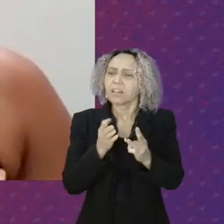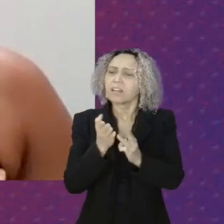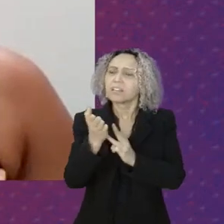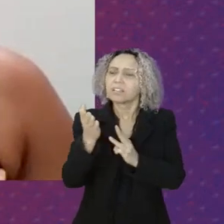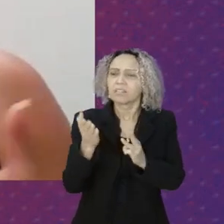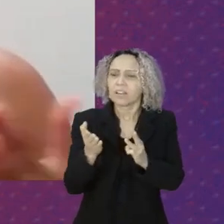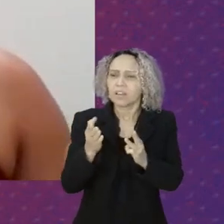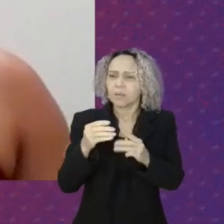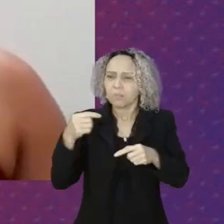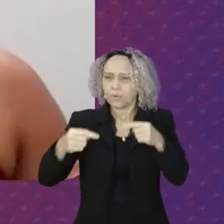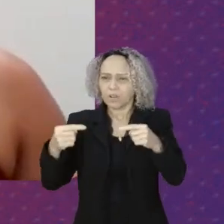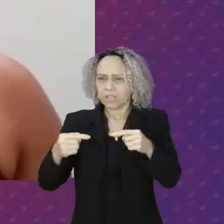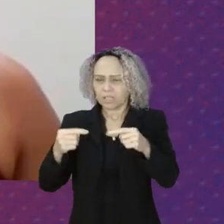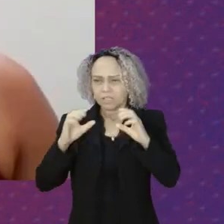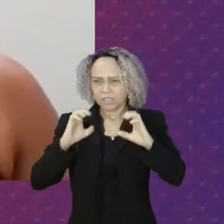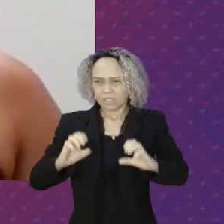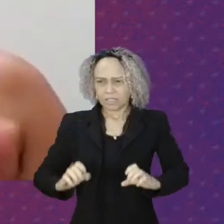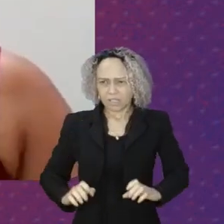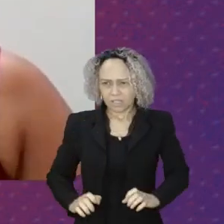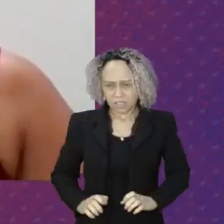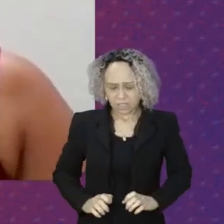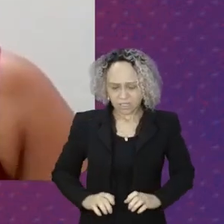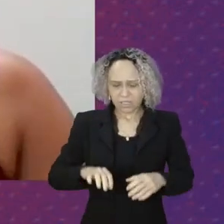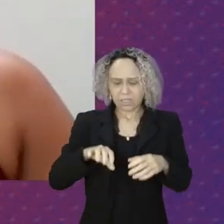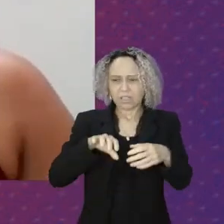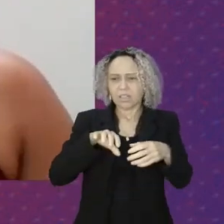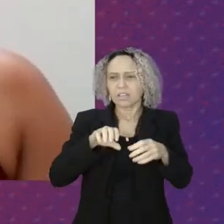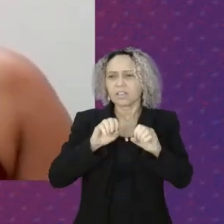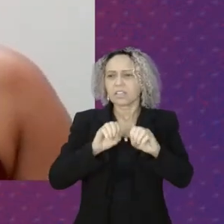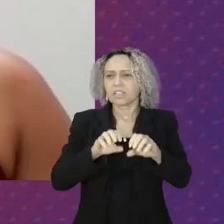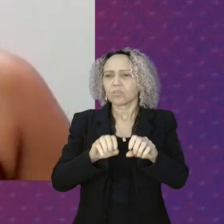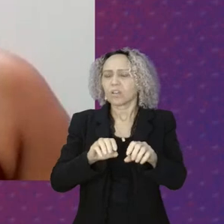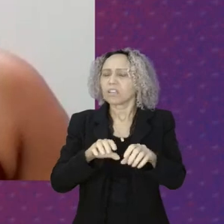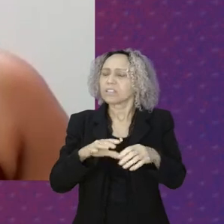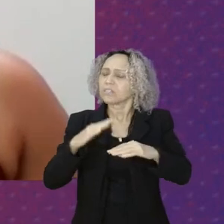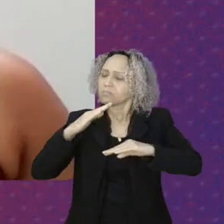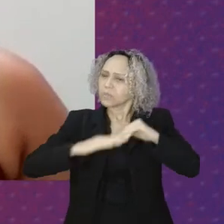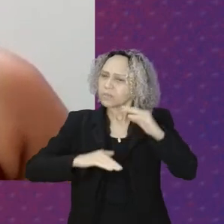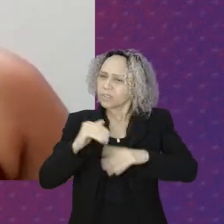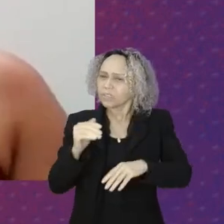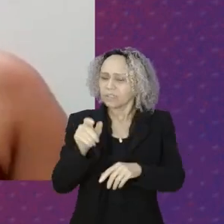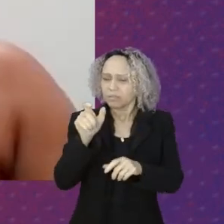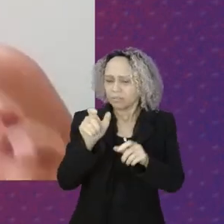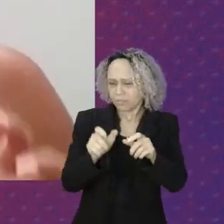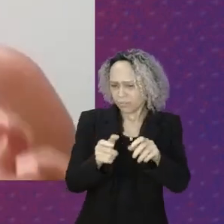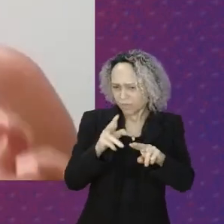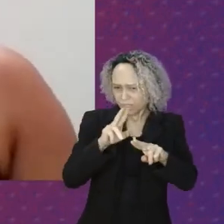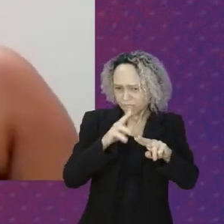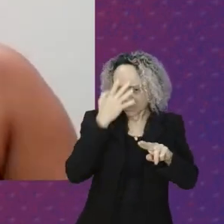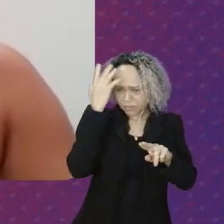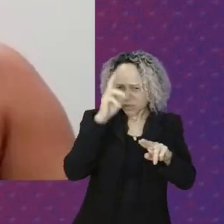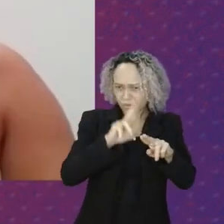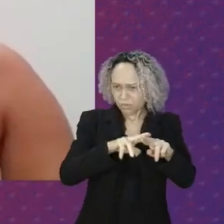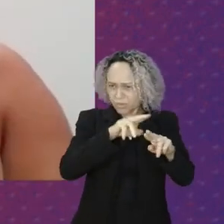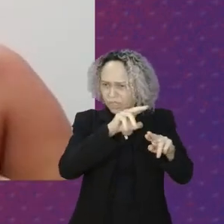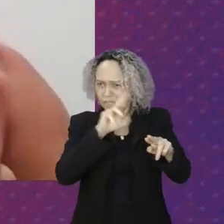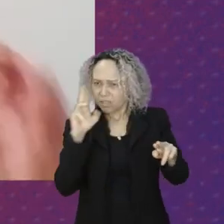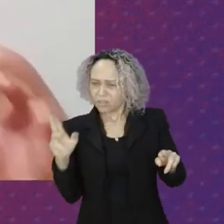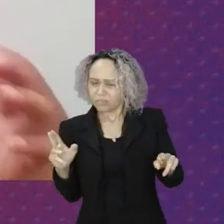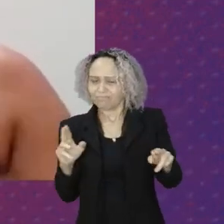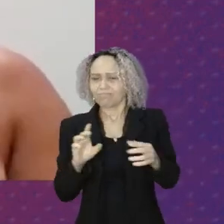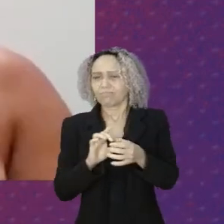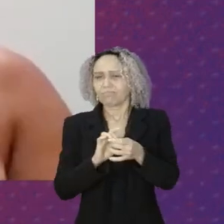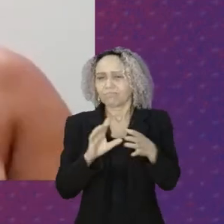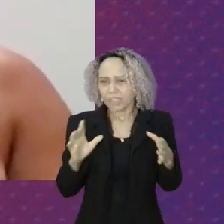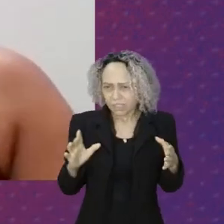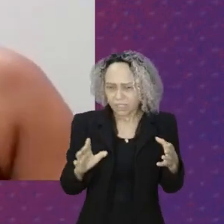cidadania, em especial educação formal e ensino profissionalizante para presos e egressos. O quarto